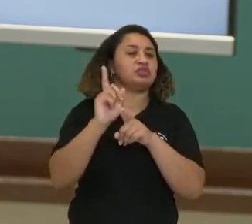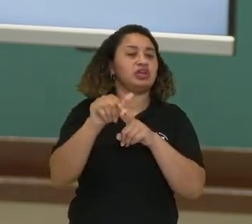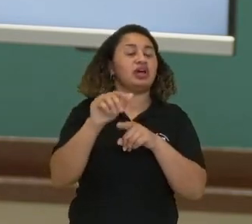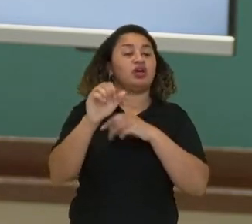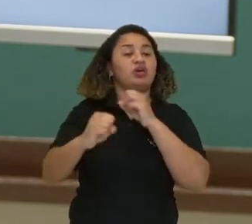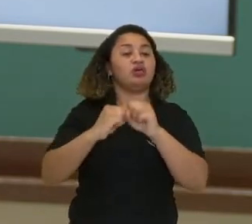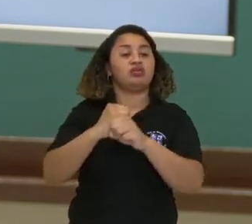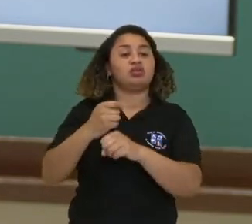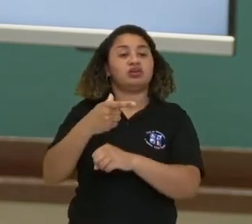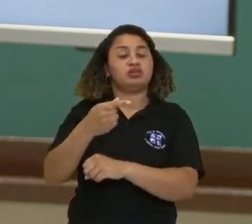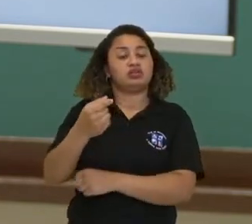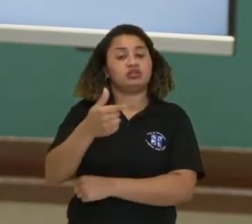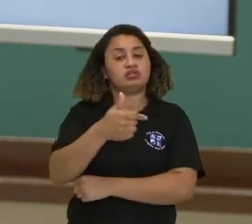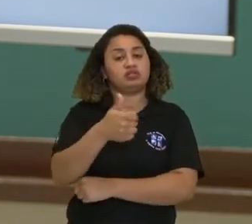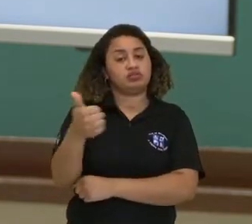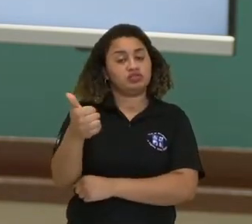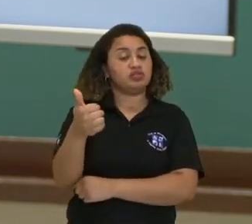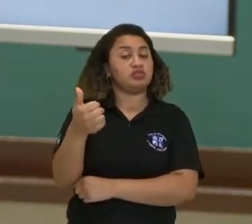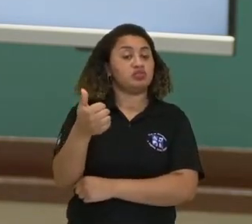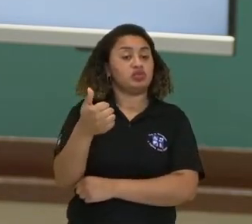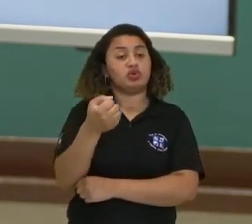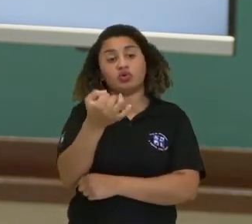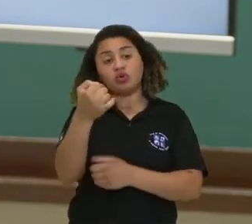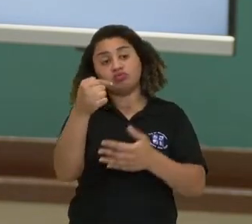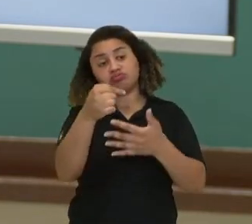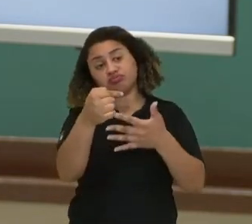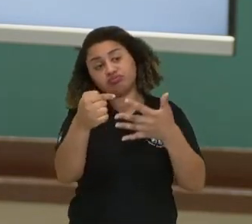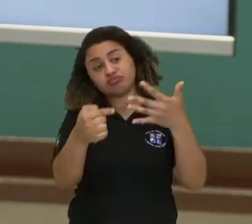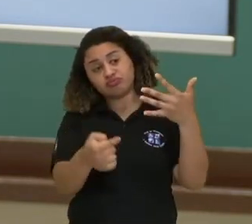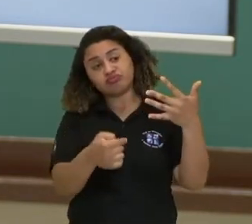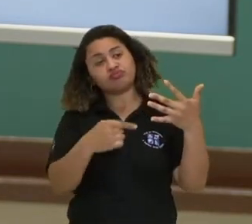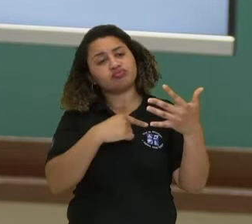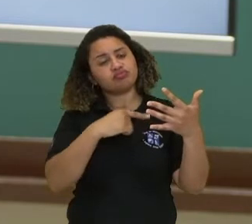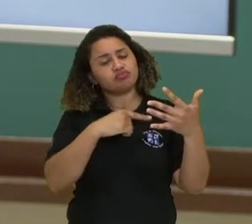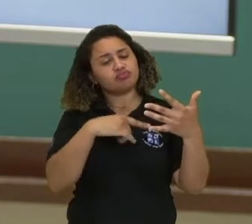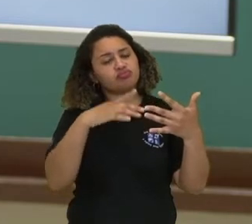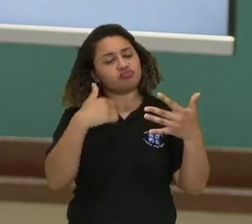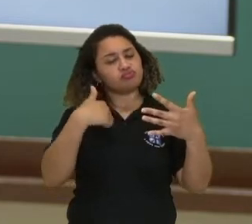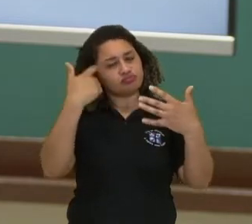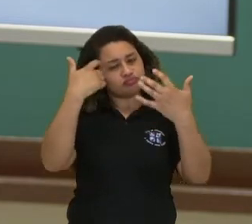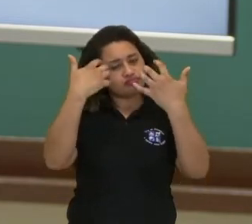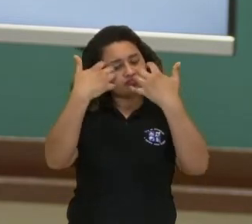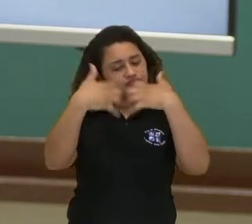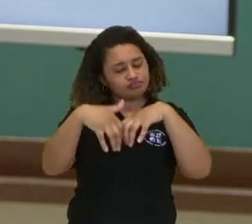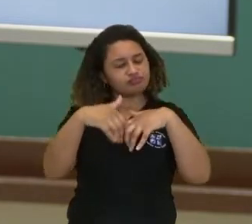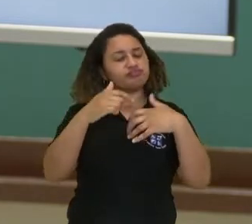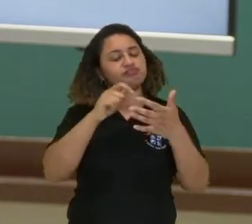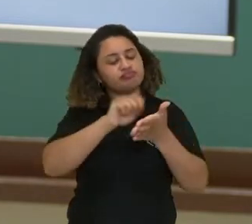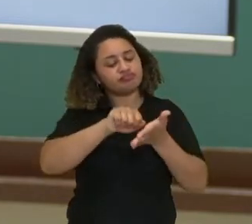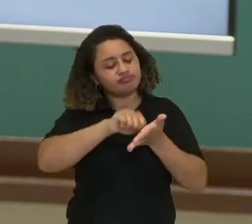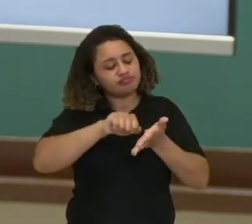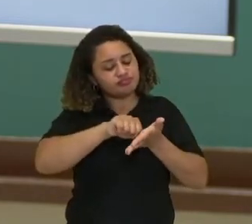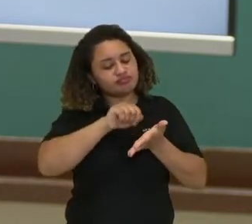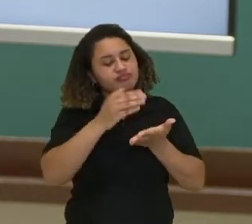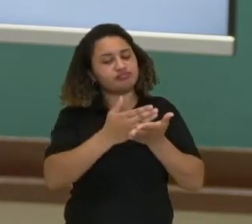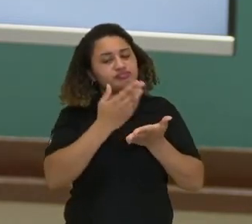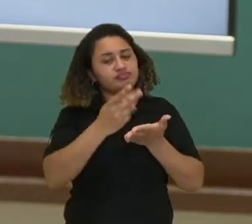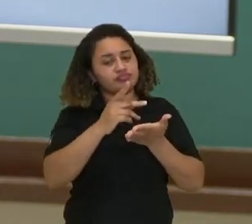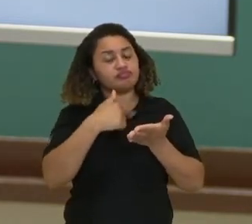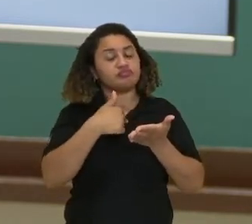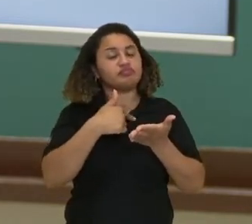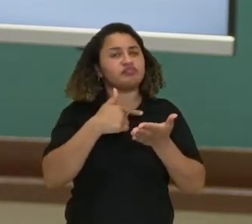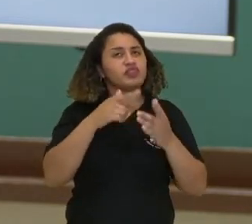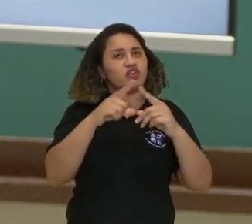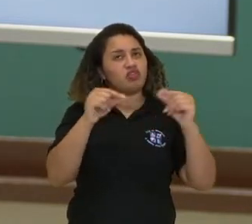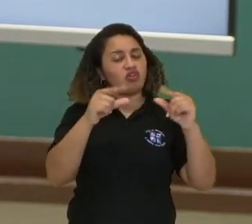de 2021. Quantos termos teria essa PA? Então, pensem sobre isso, anotem no caderno, usem